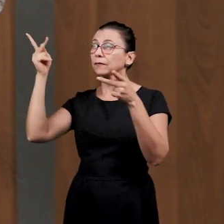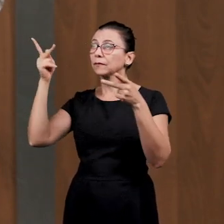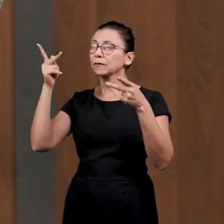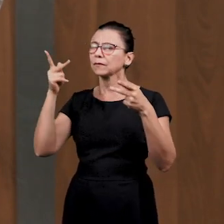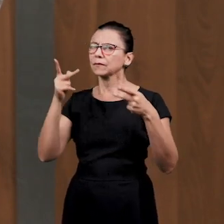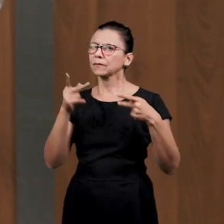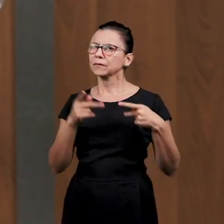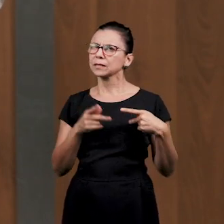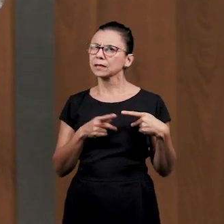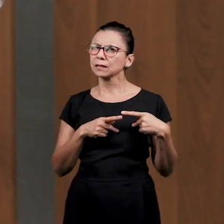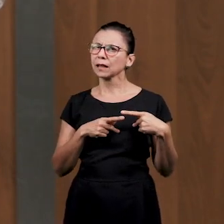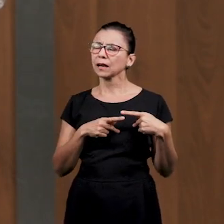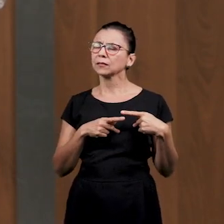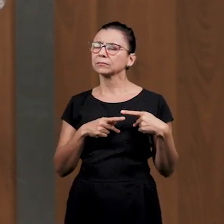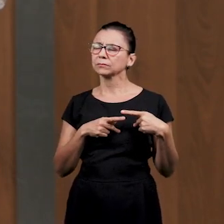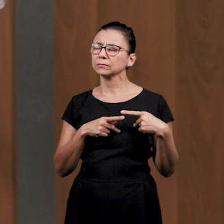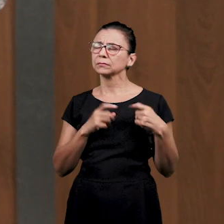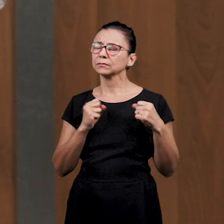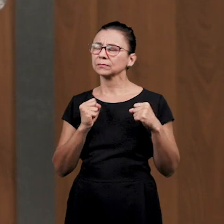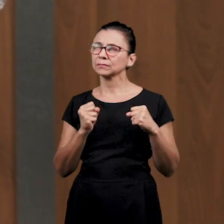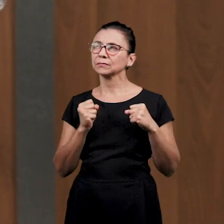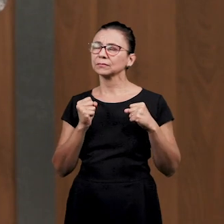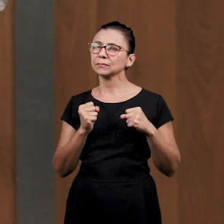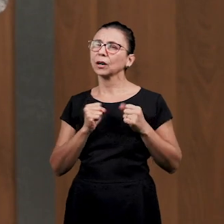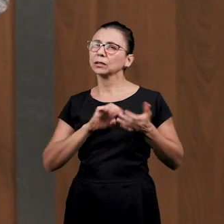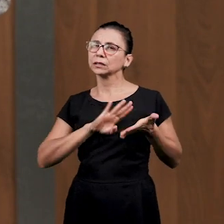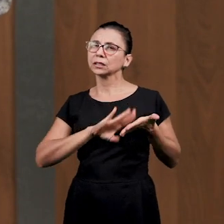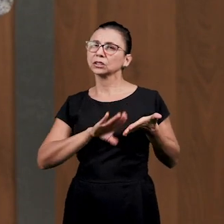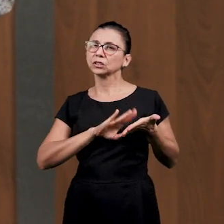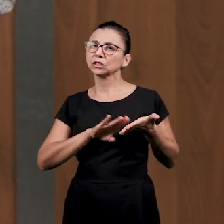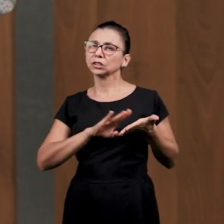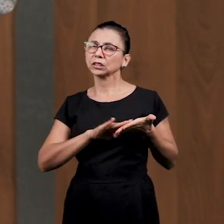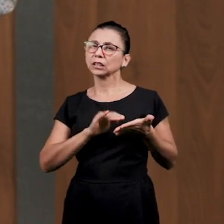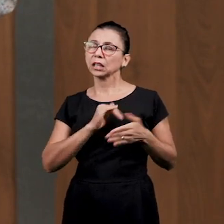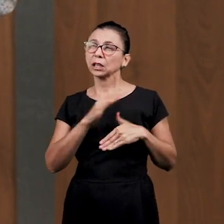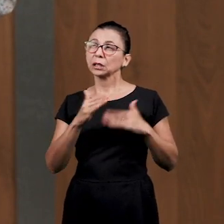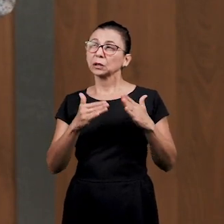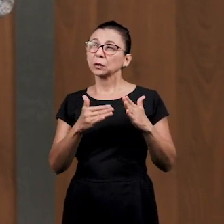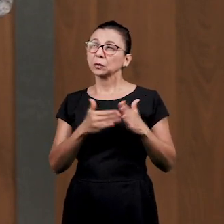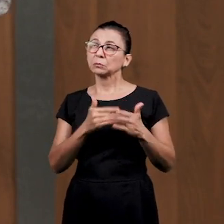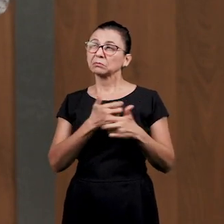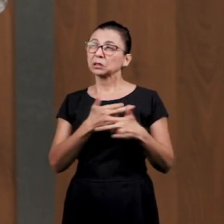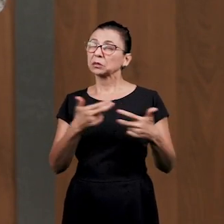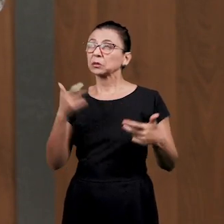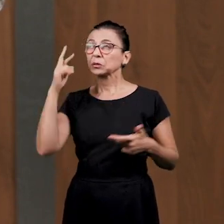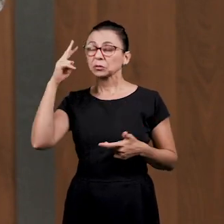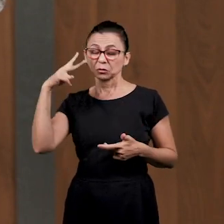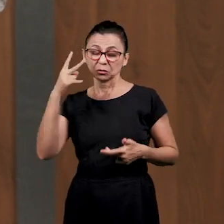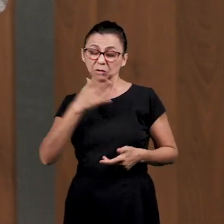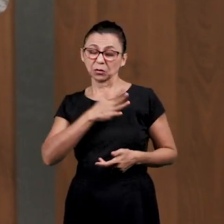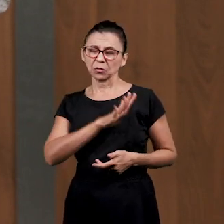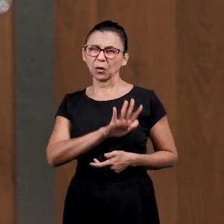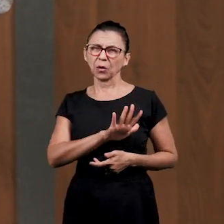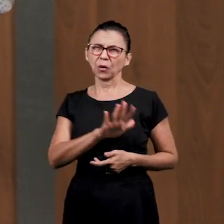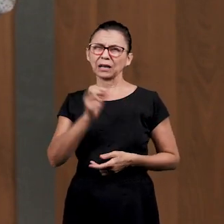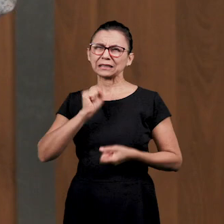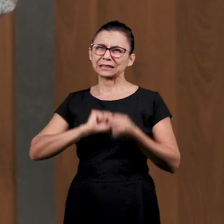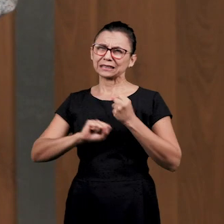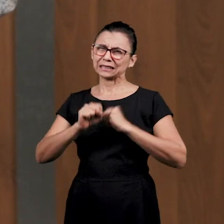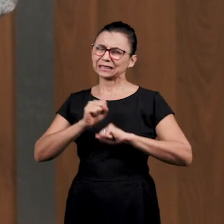visitar-nos, Senhor, e que Tu possas retirar, Senhor, tudo aquilo que não vem de Ti. Tira, Senhor,